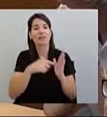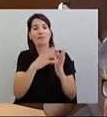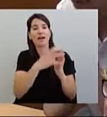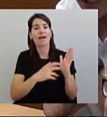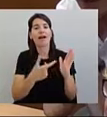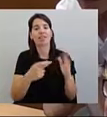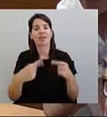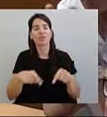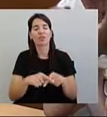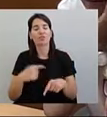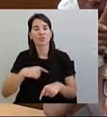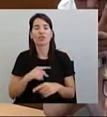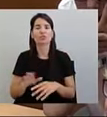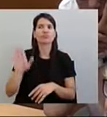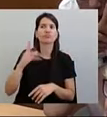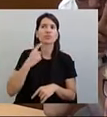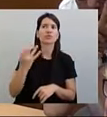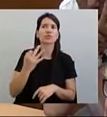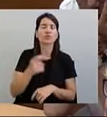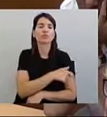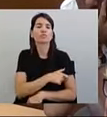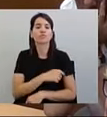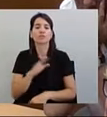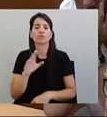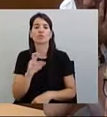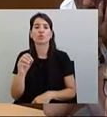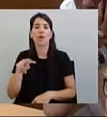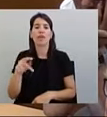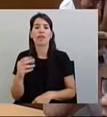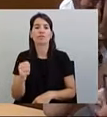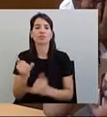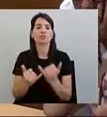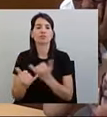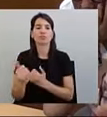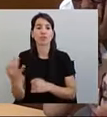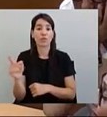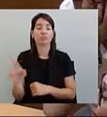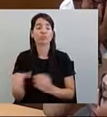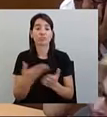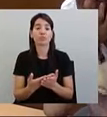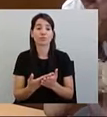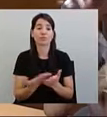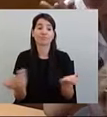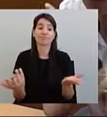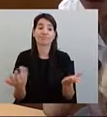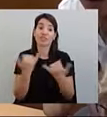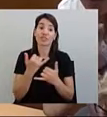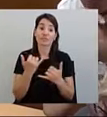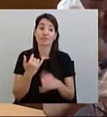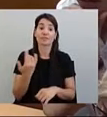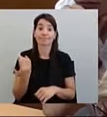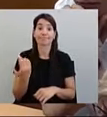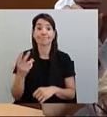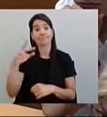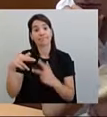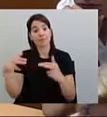que levantámos essa questão. O Sr. Vereador João Neves, em substituição da Sra. Vereadora Carla Castelo, sugeriu isso e, felizmente, o Executivo e o Sr.